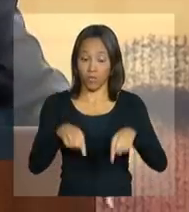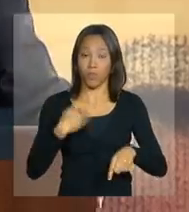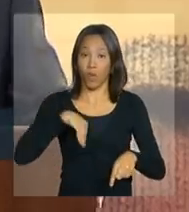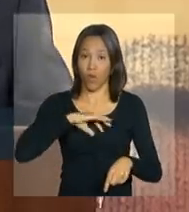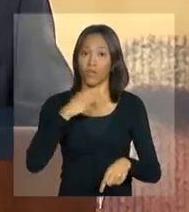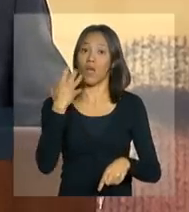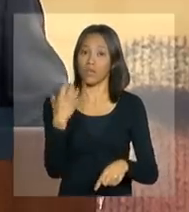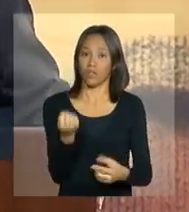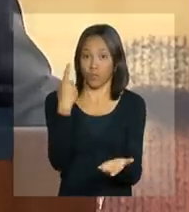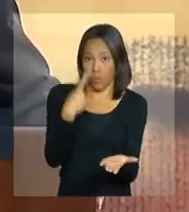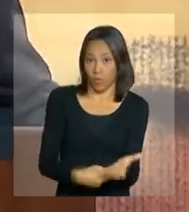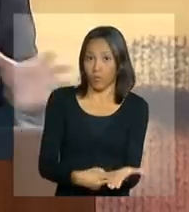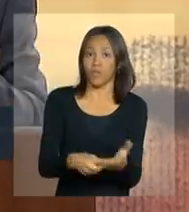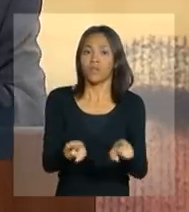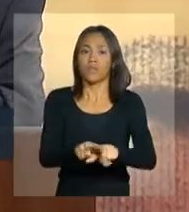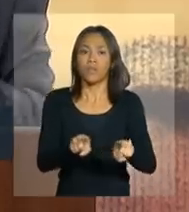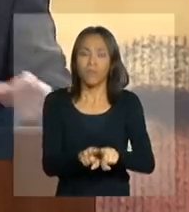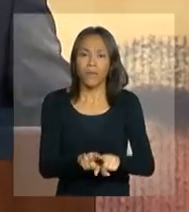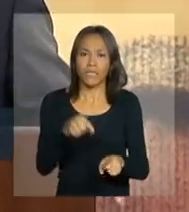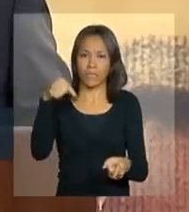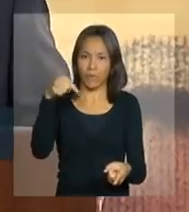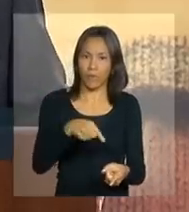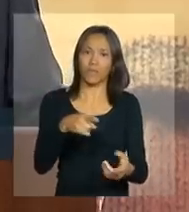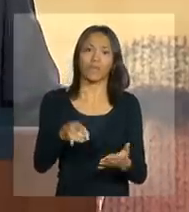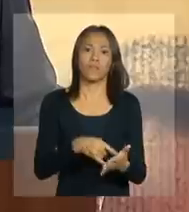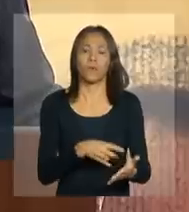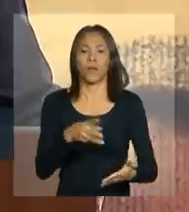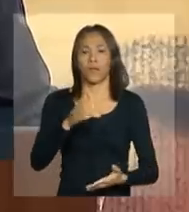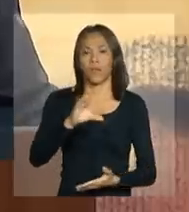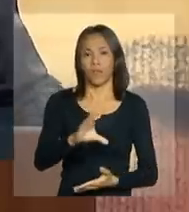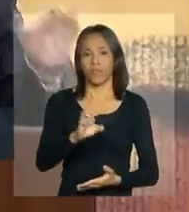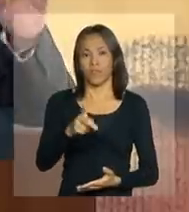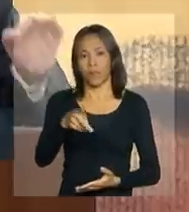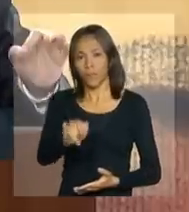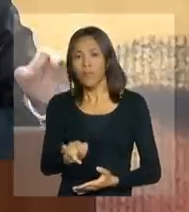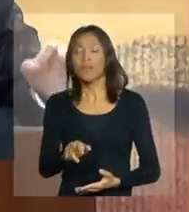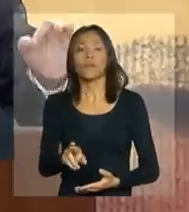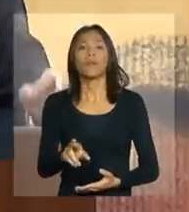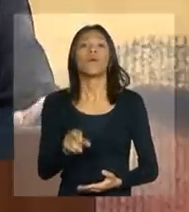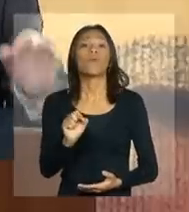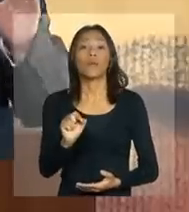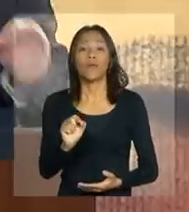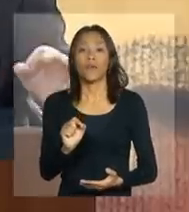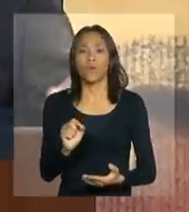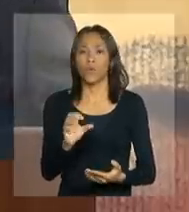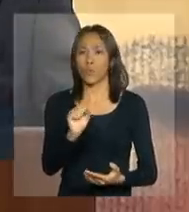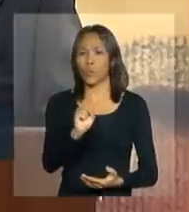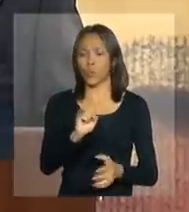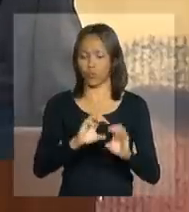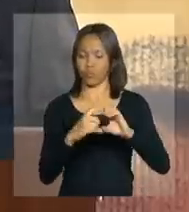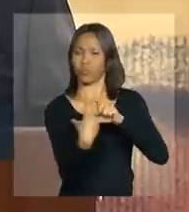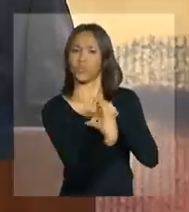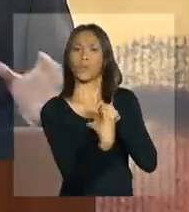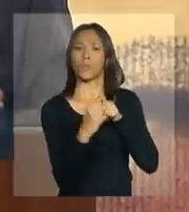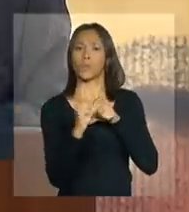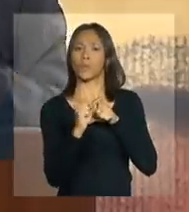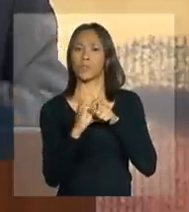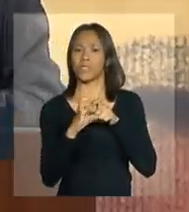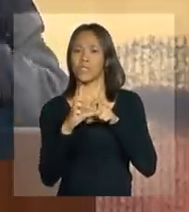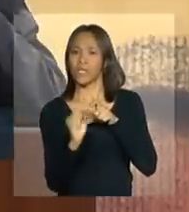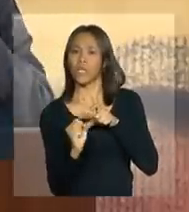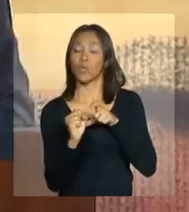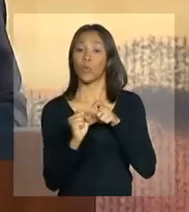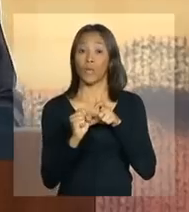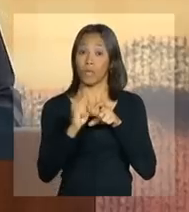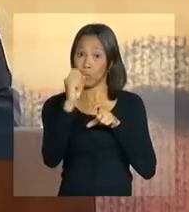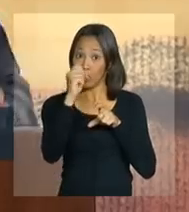a a nesse acordo com a cepir para o fornecimento do selo Quilombos do Brasil nós vamos fazer